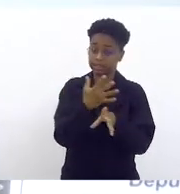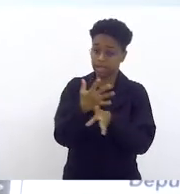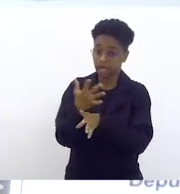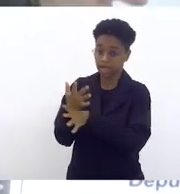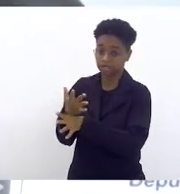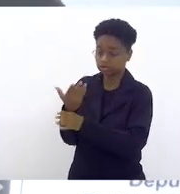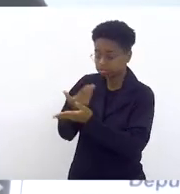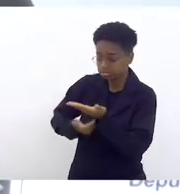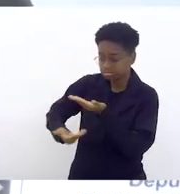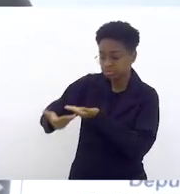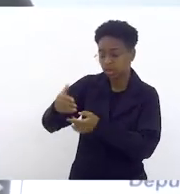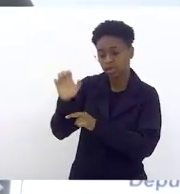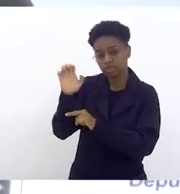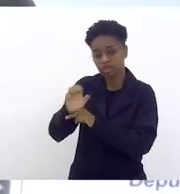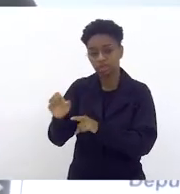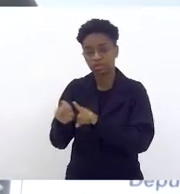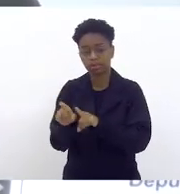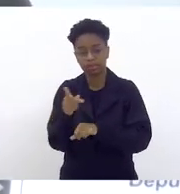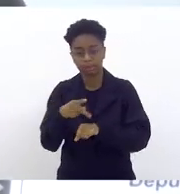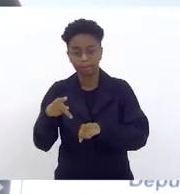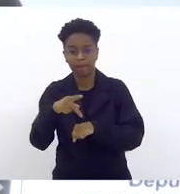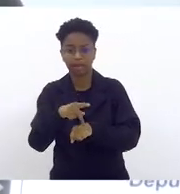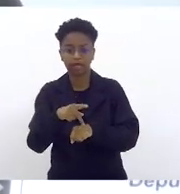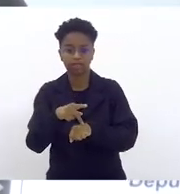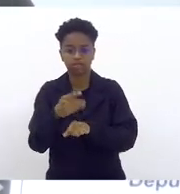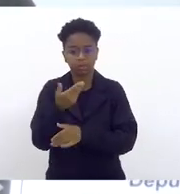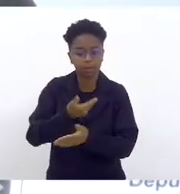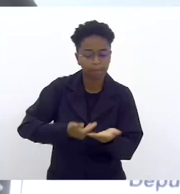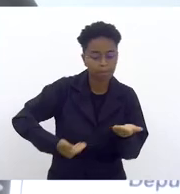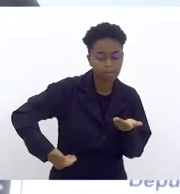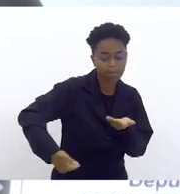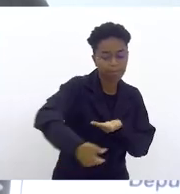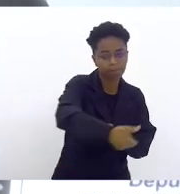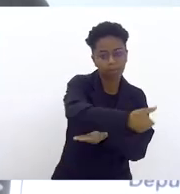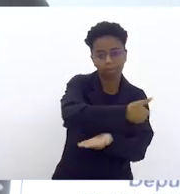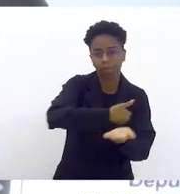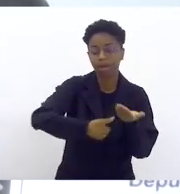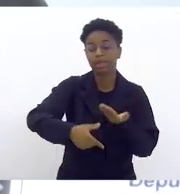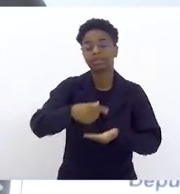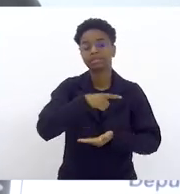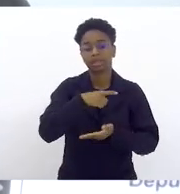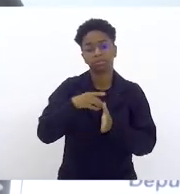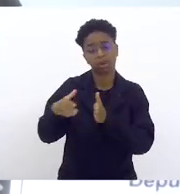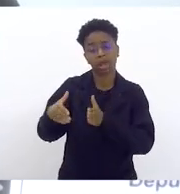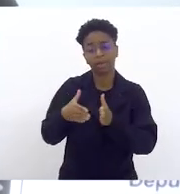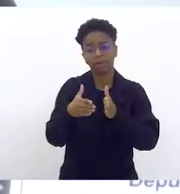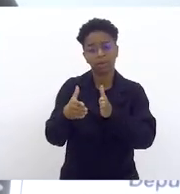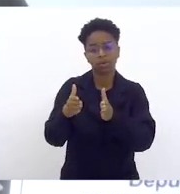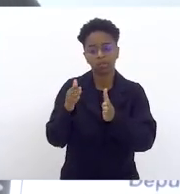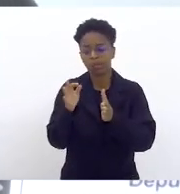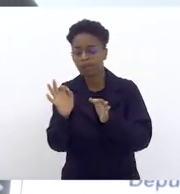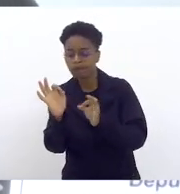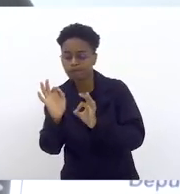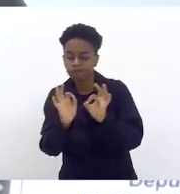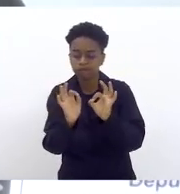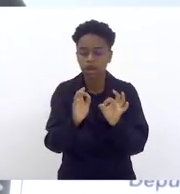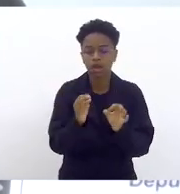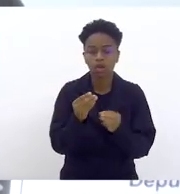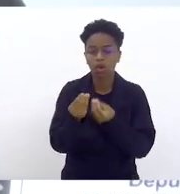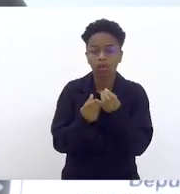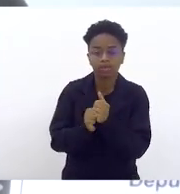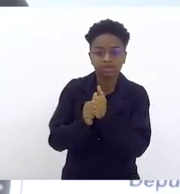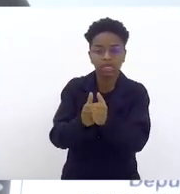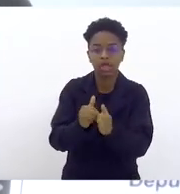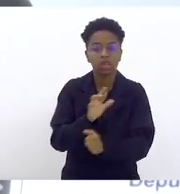o Estado e com o país nós teríamos um caminho a seguir e não seríamos